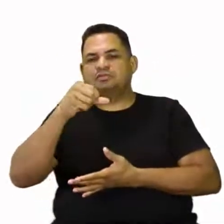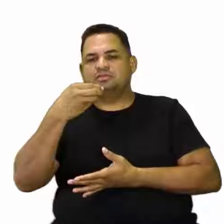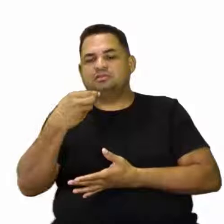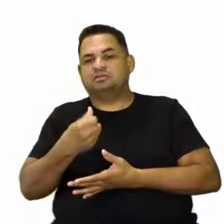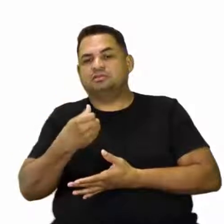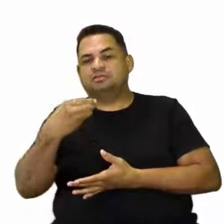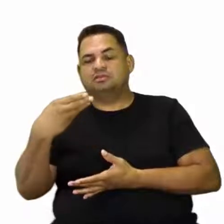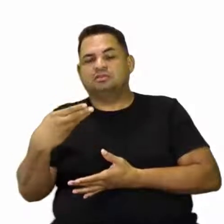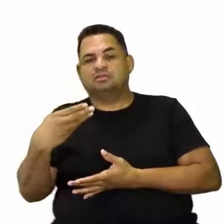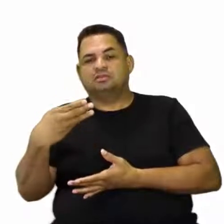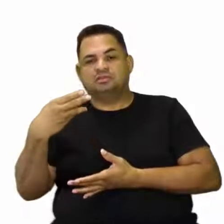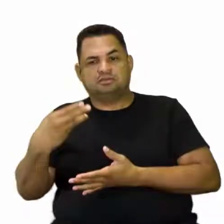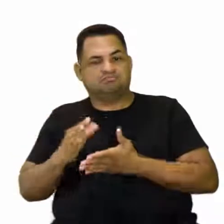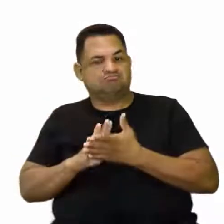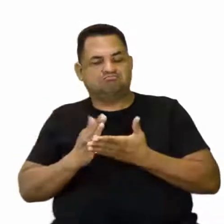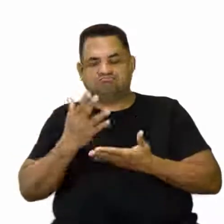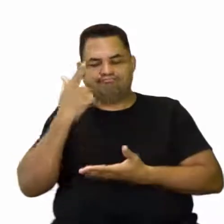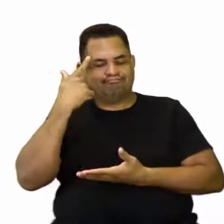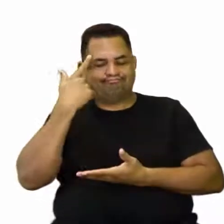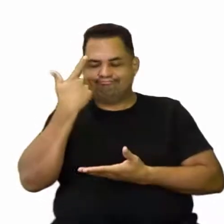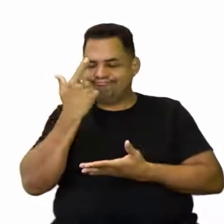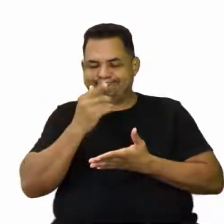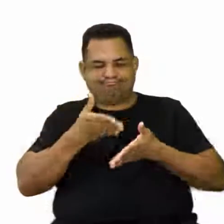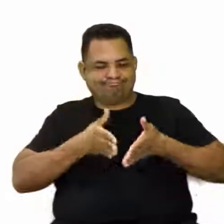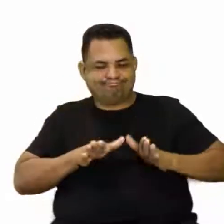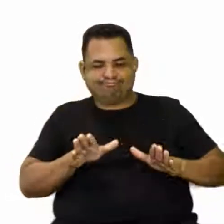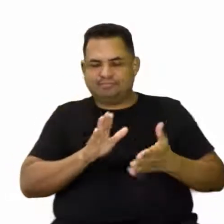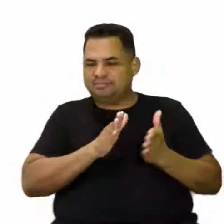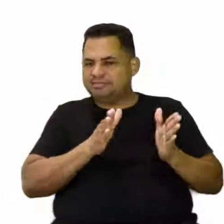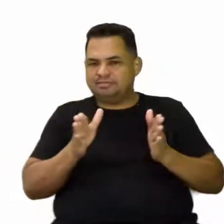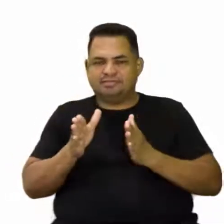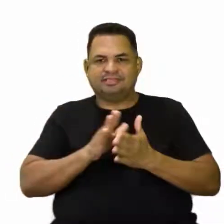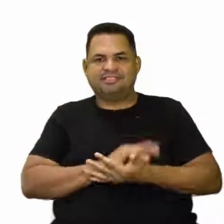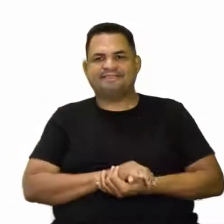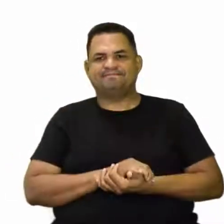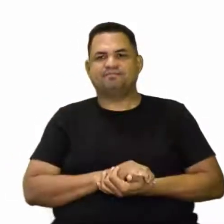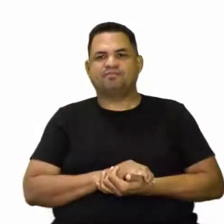1963. Eu nem pensava em nascer nessa época. Mas não é tão antiga, não é?